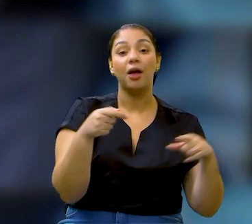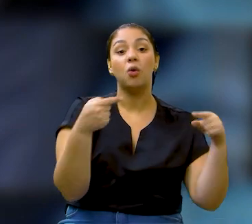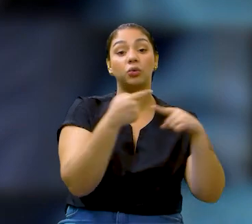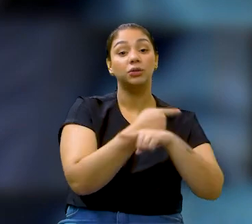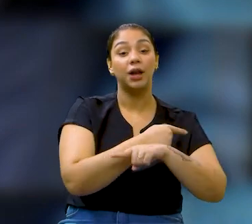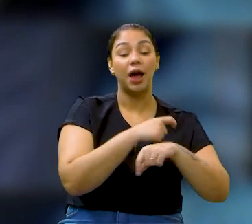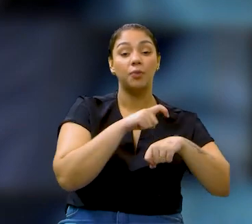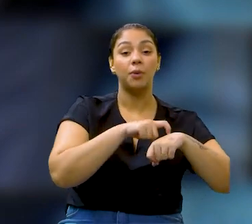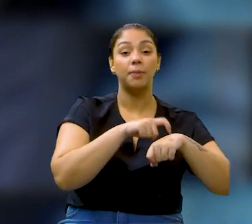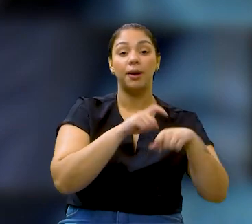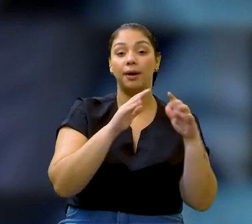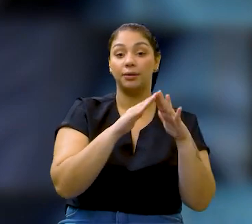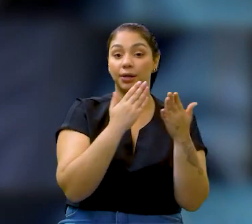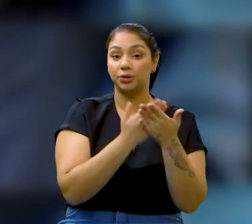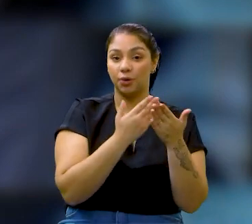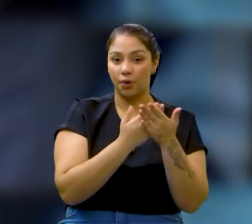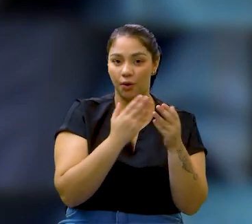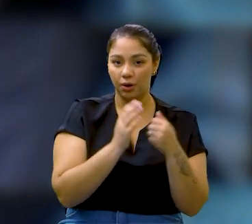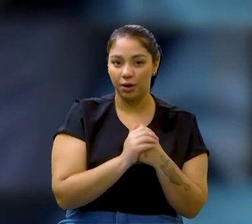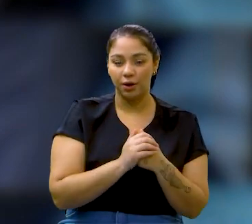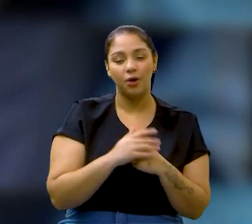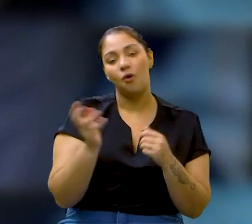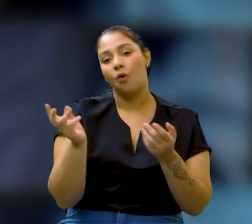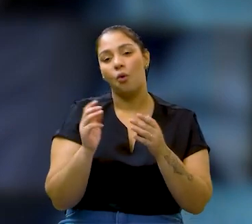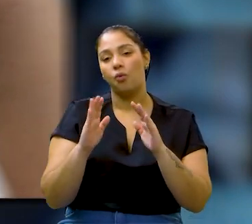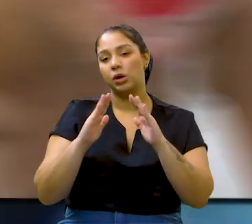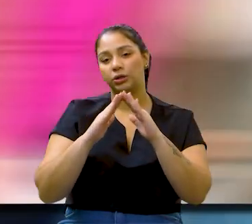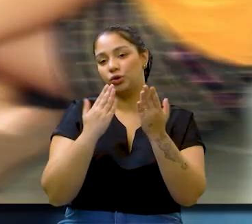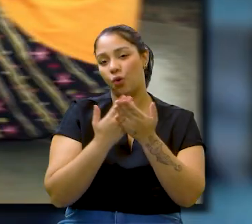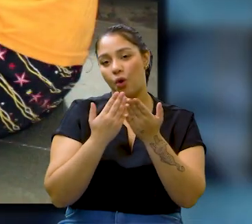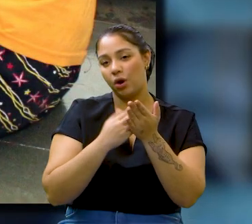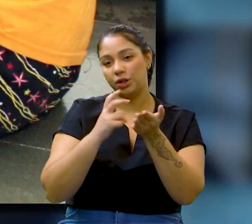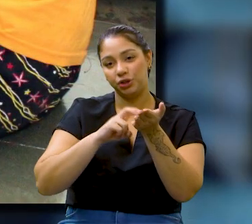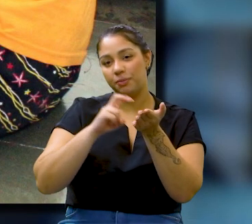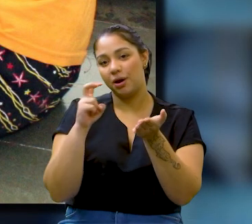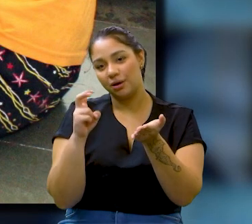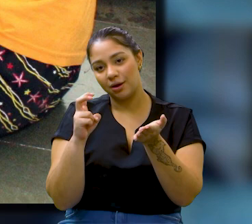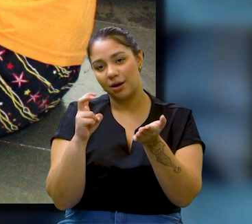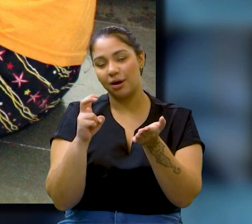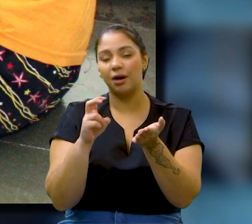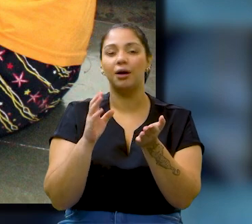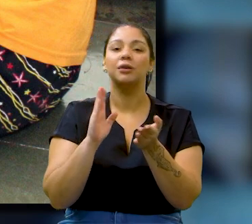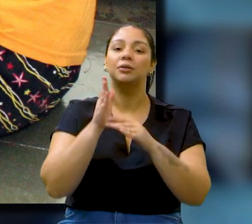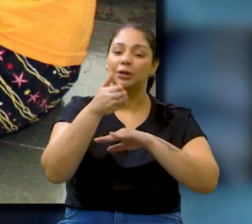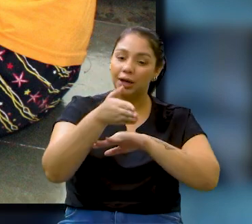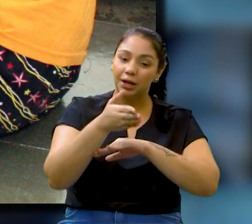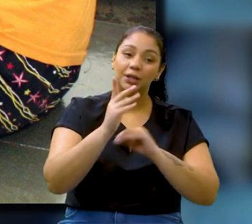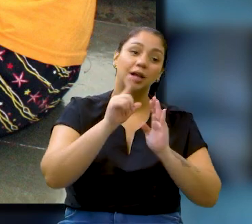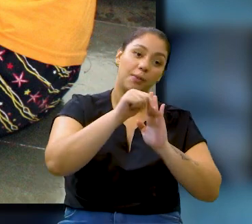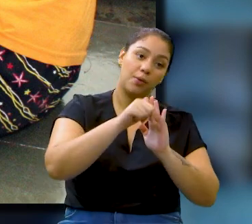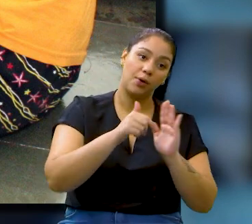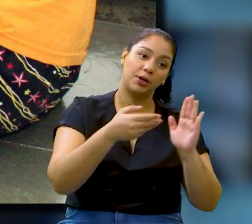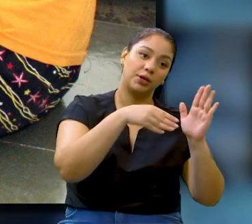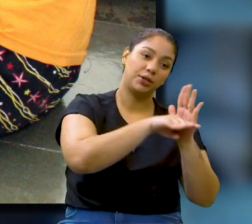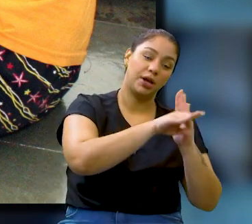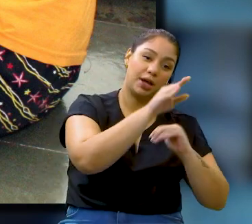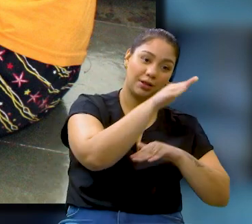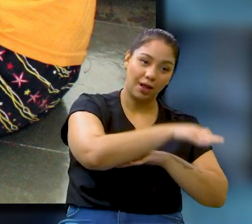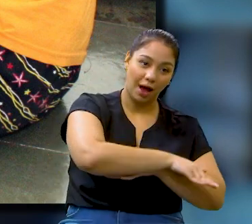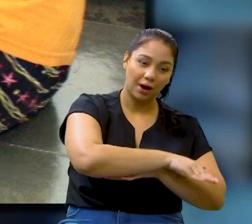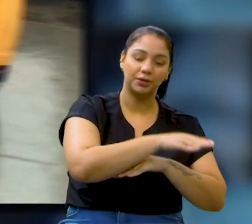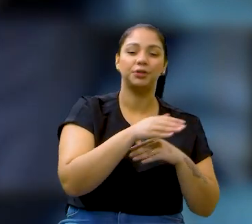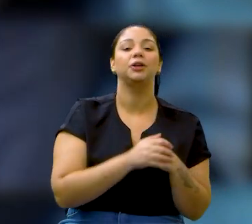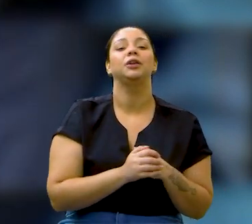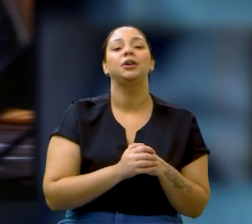escola e depois vem para o Semente Esperança ou ao contrário. Então as crianças da manhã chegam às 8, tomam café